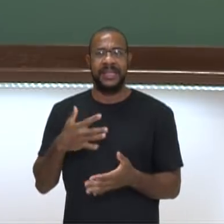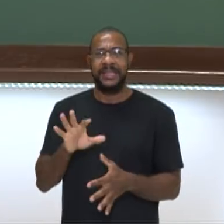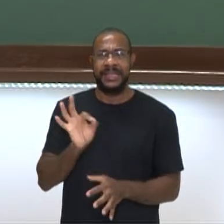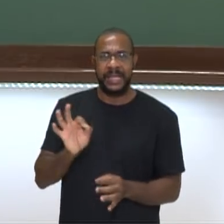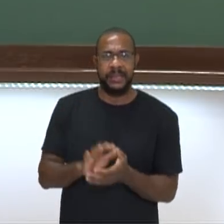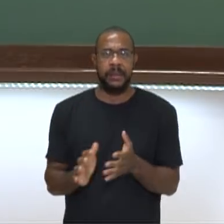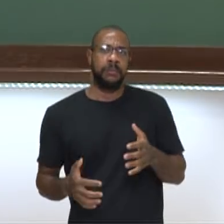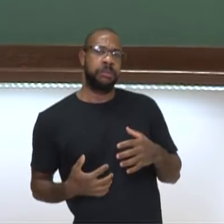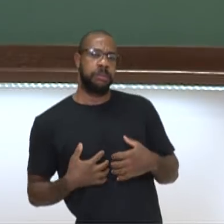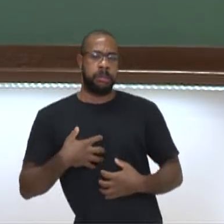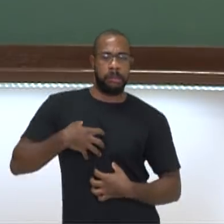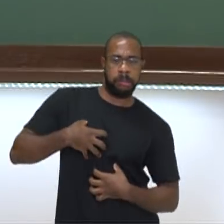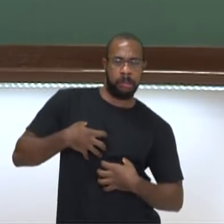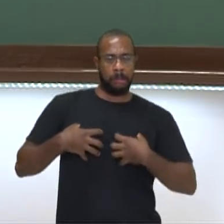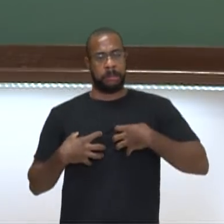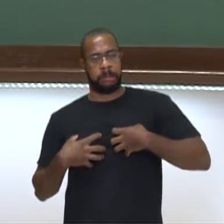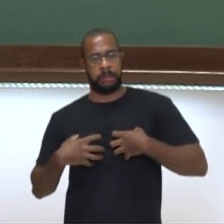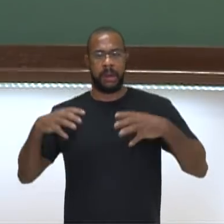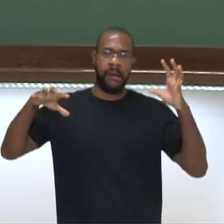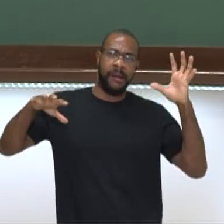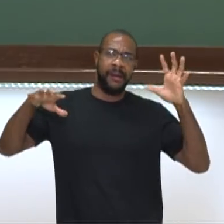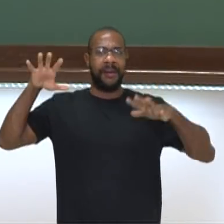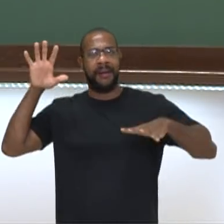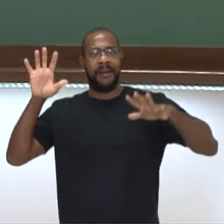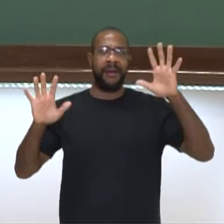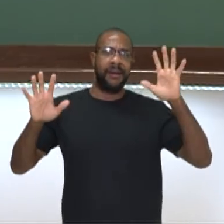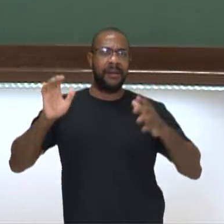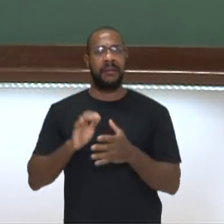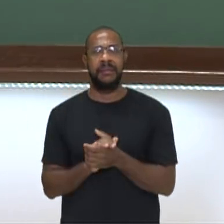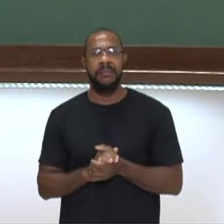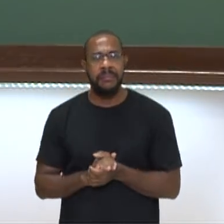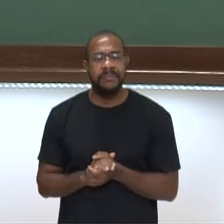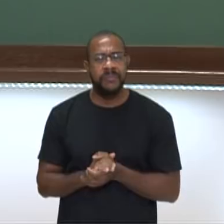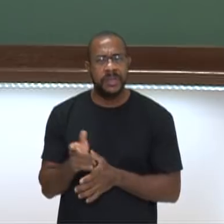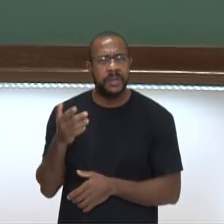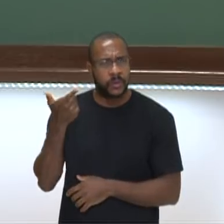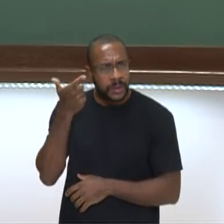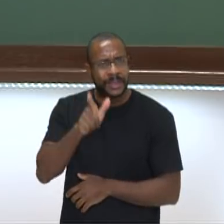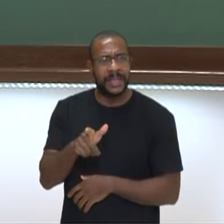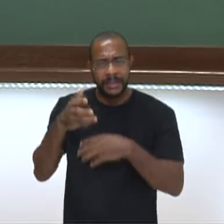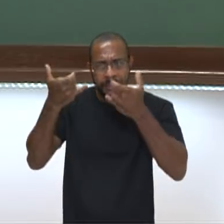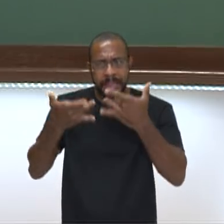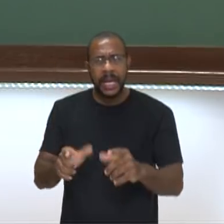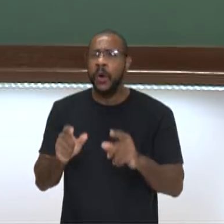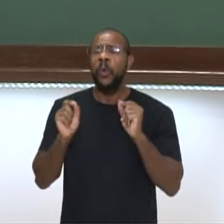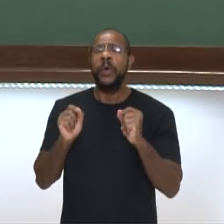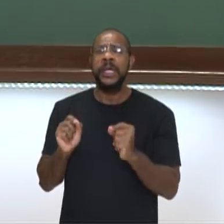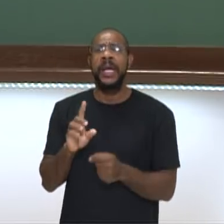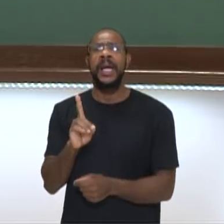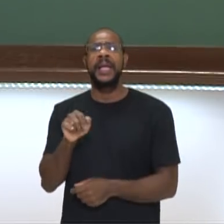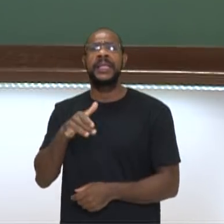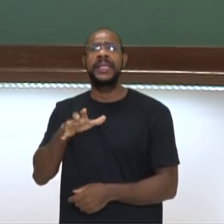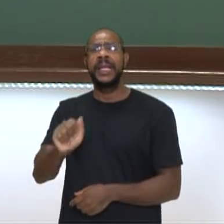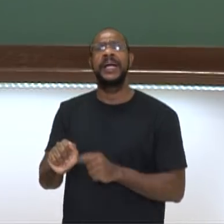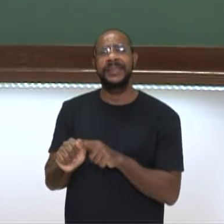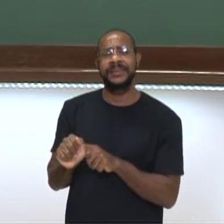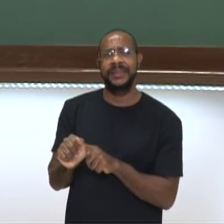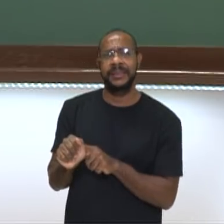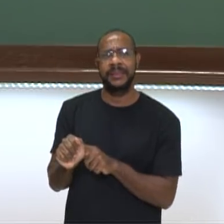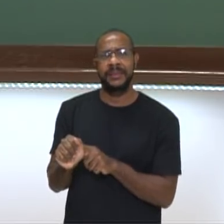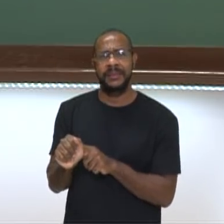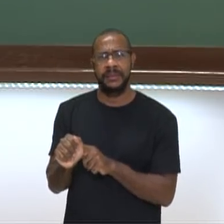começar a balançar o seu corpo ou fazer de conta que está dançando? Você consegue explicar o que é dança somente com as